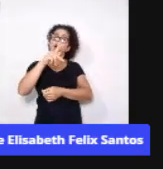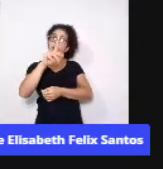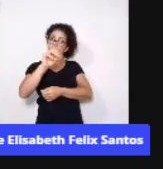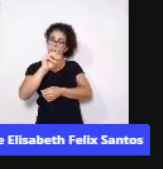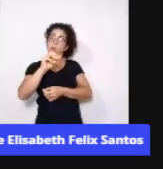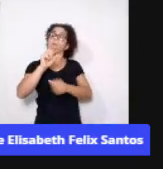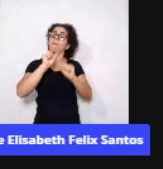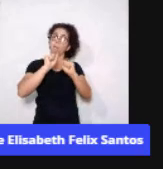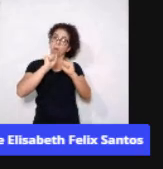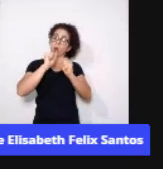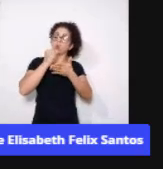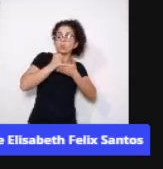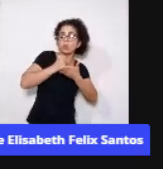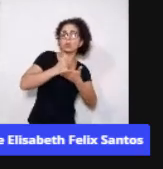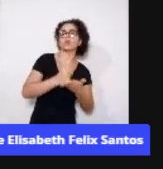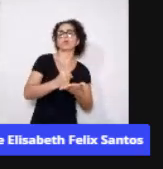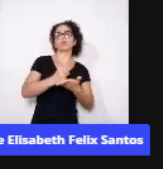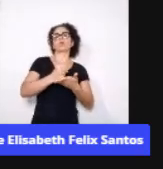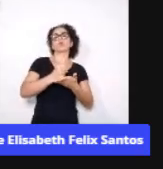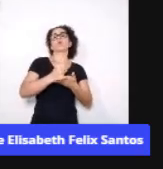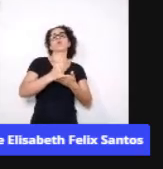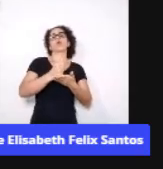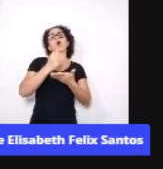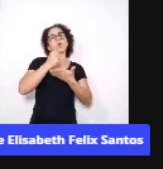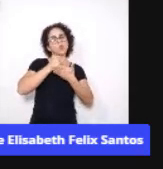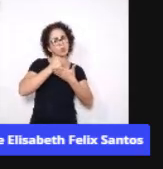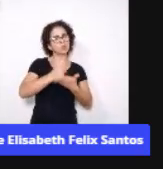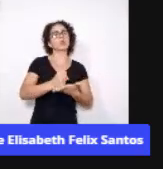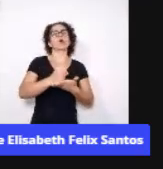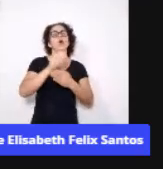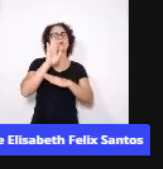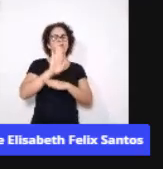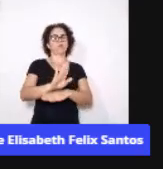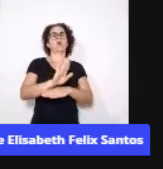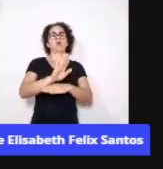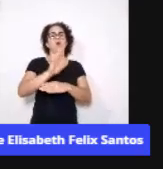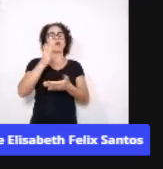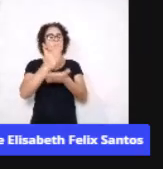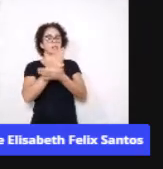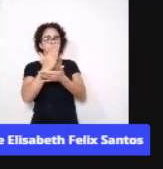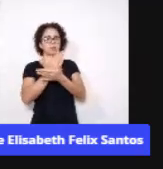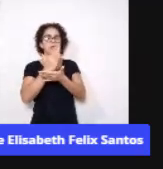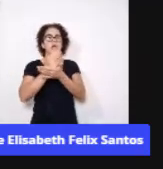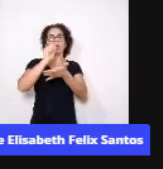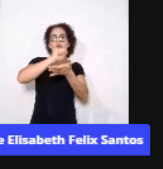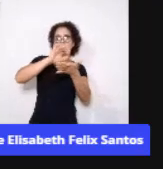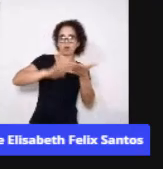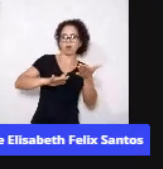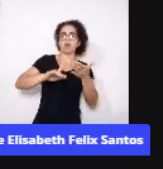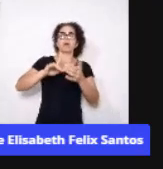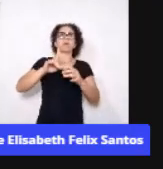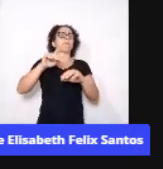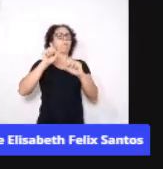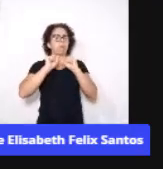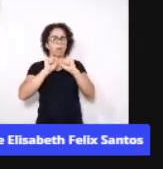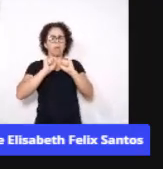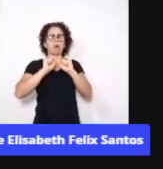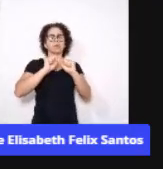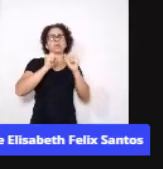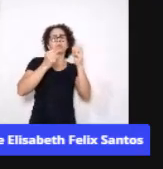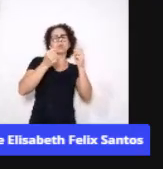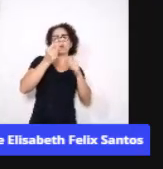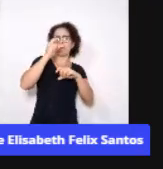no caderno de atividades, seja ele produzido pela secretaria ou pela escola com atividades